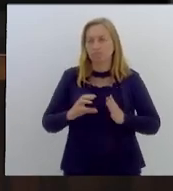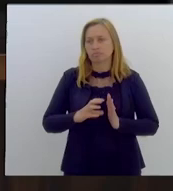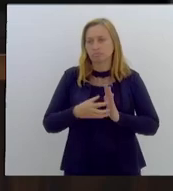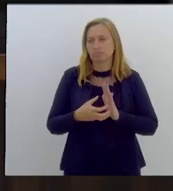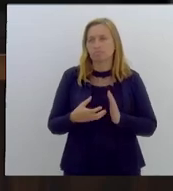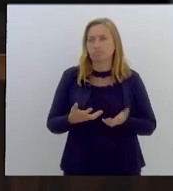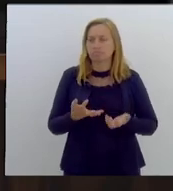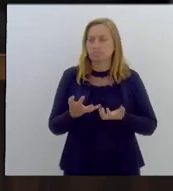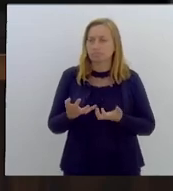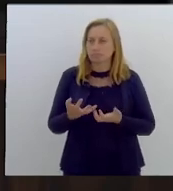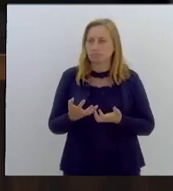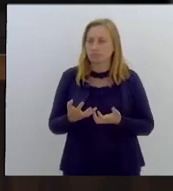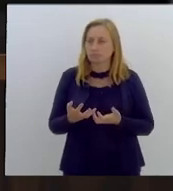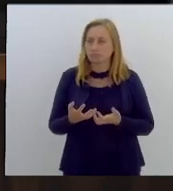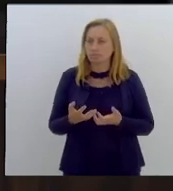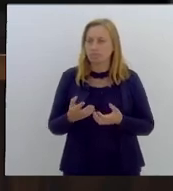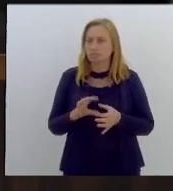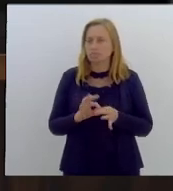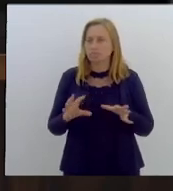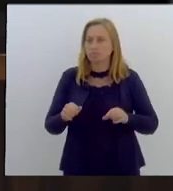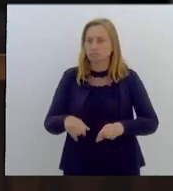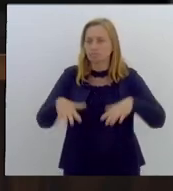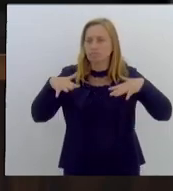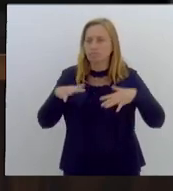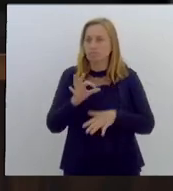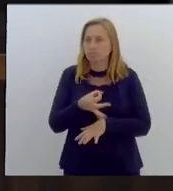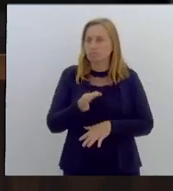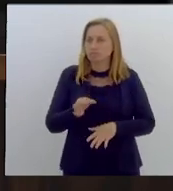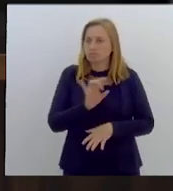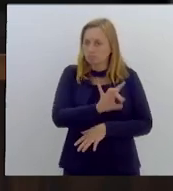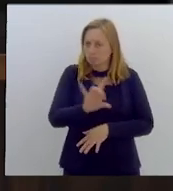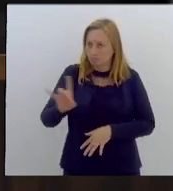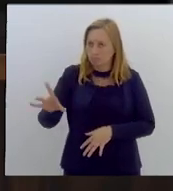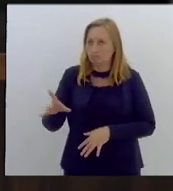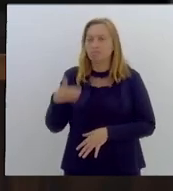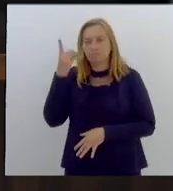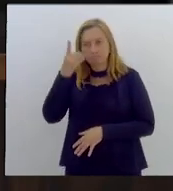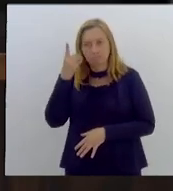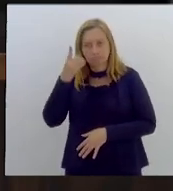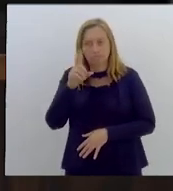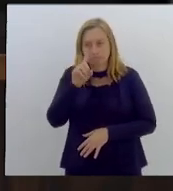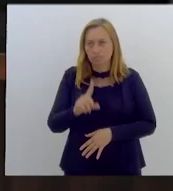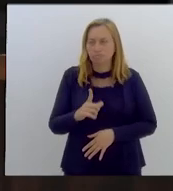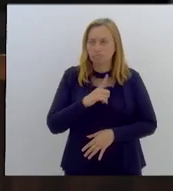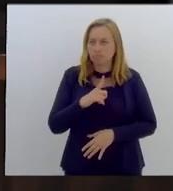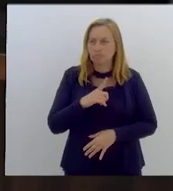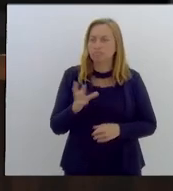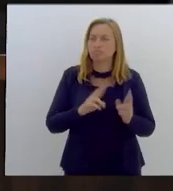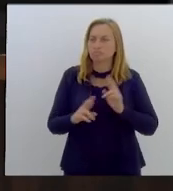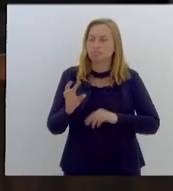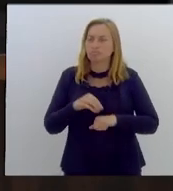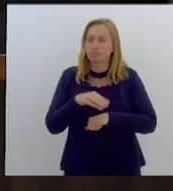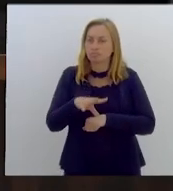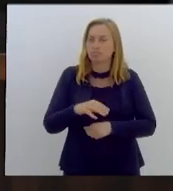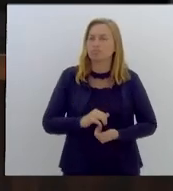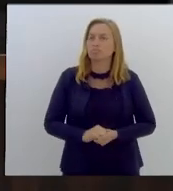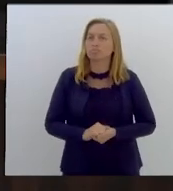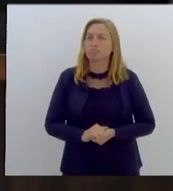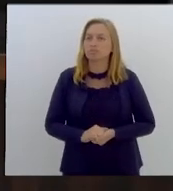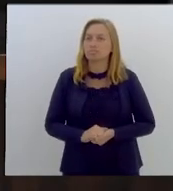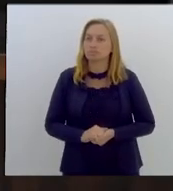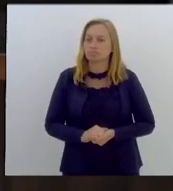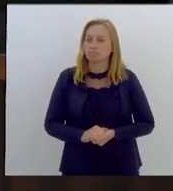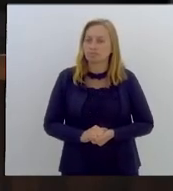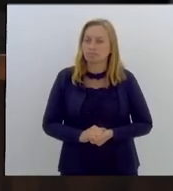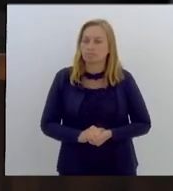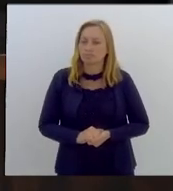com a autorização do plenário, logicamente, cada deputado tem o seu direito, em relação aos destaques. São 8 destaques,